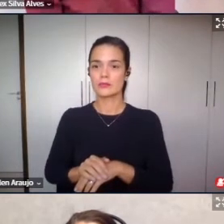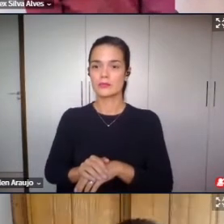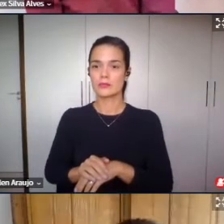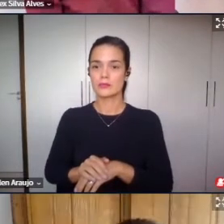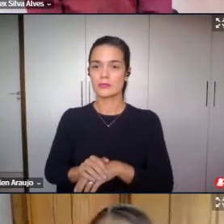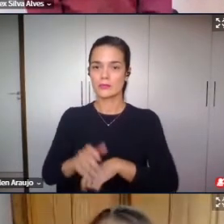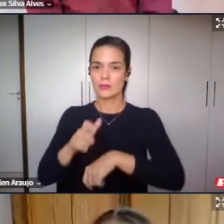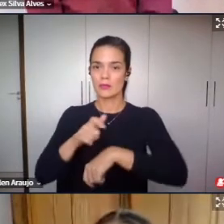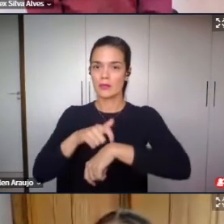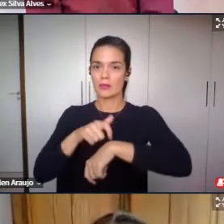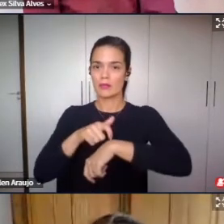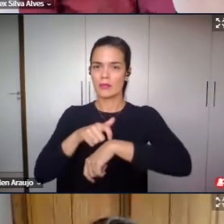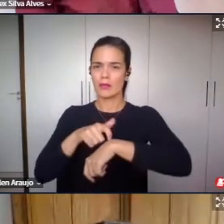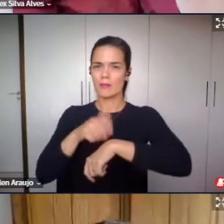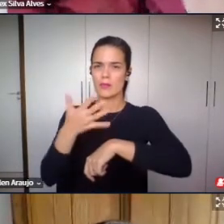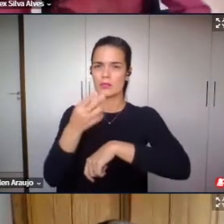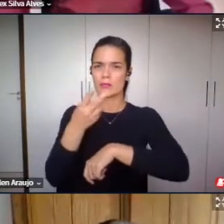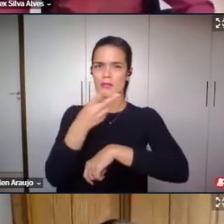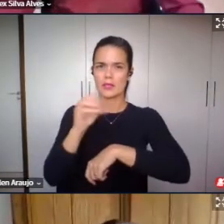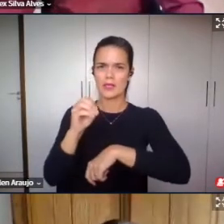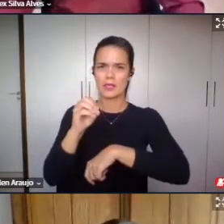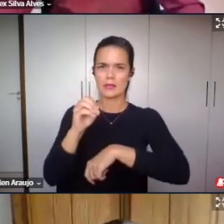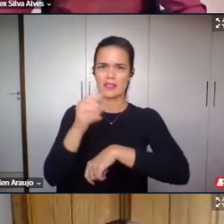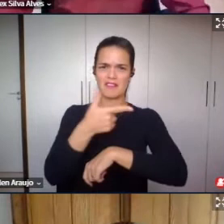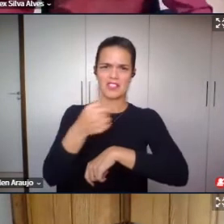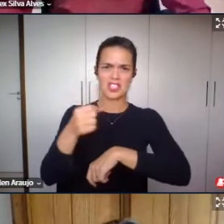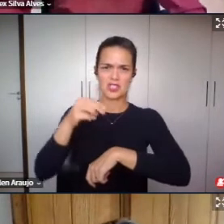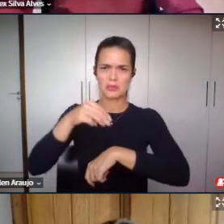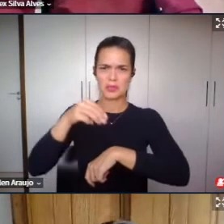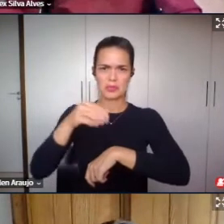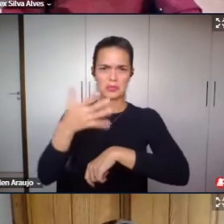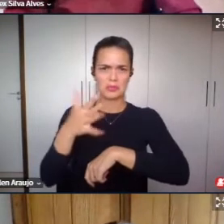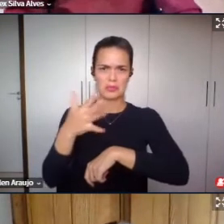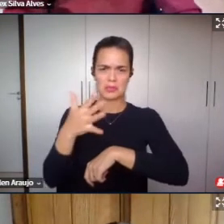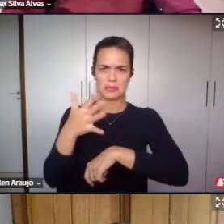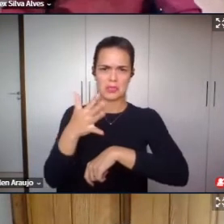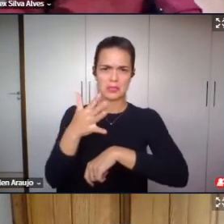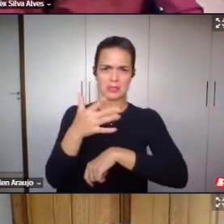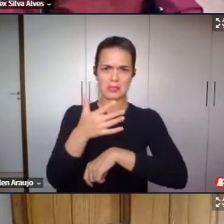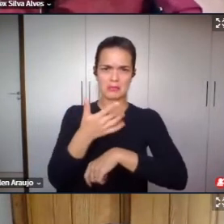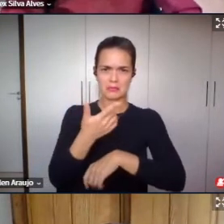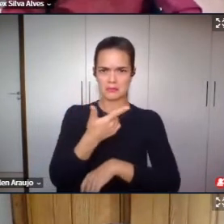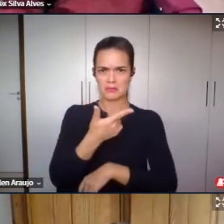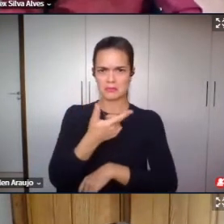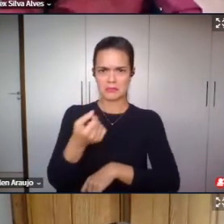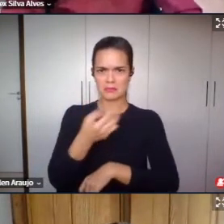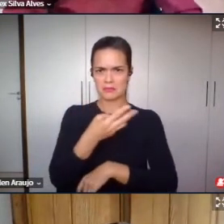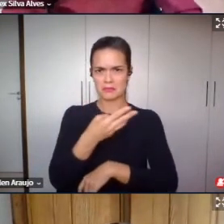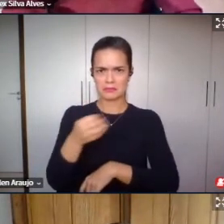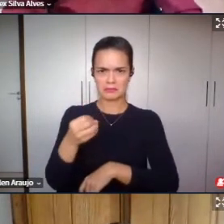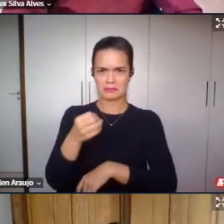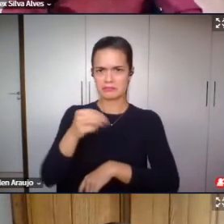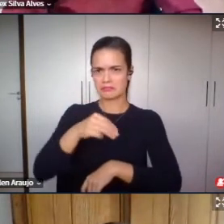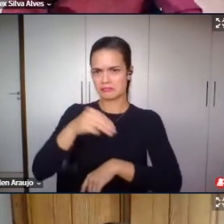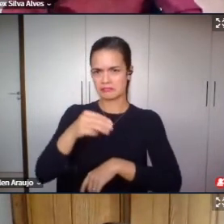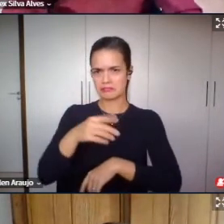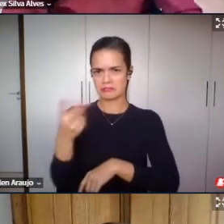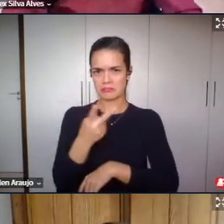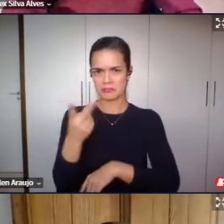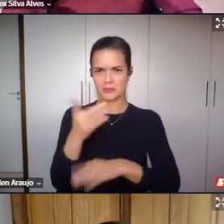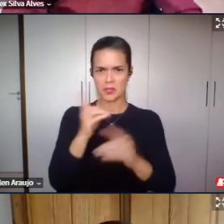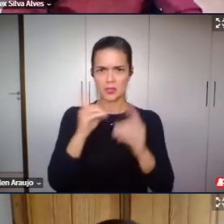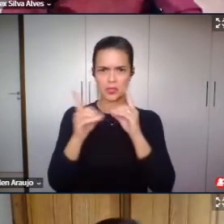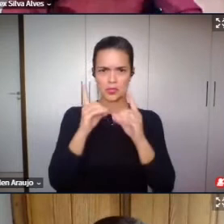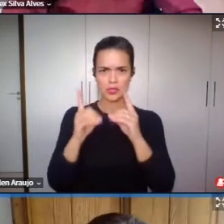30 minutos, de 20 a 30 minutos, se for necessário, para o diálogo. Na